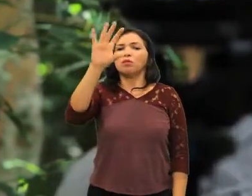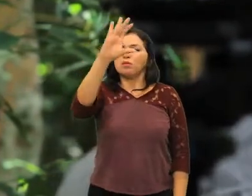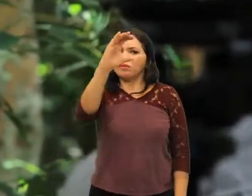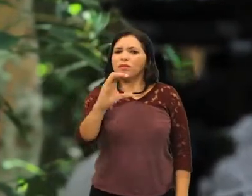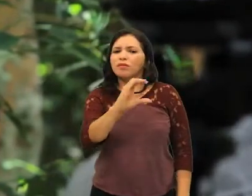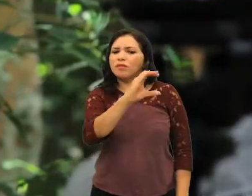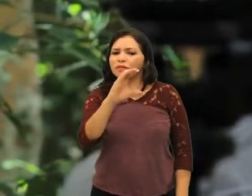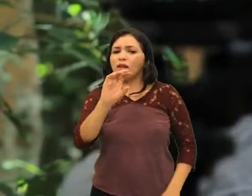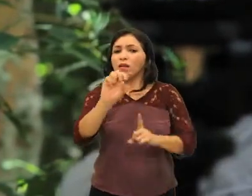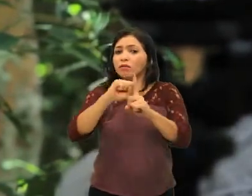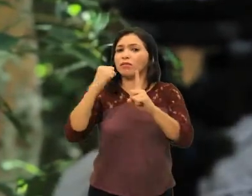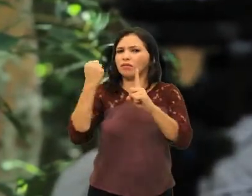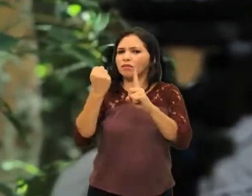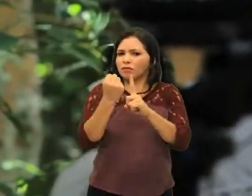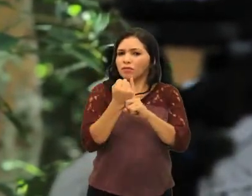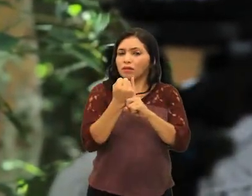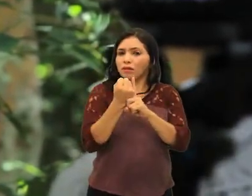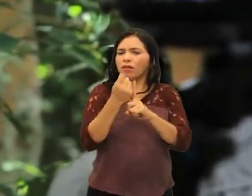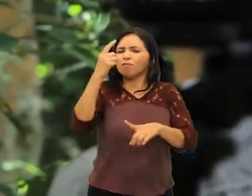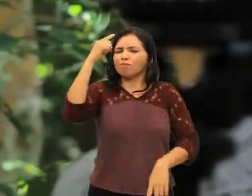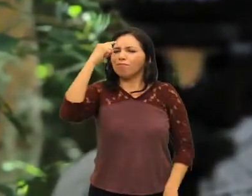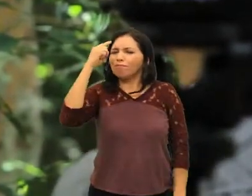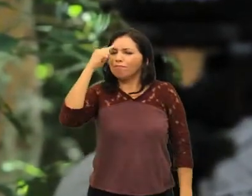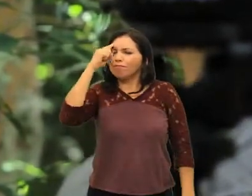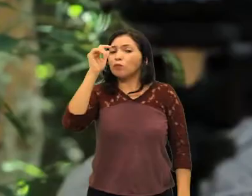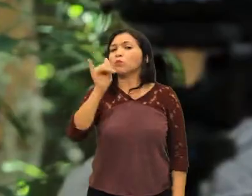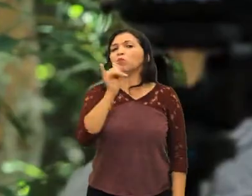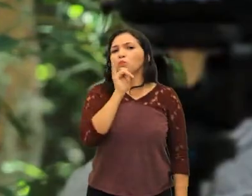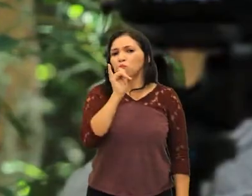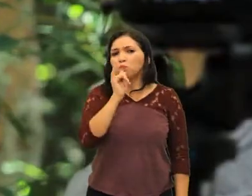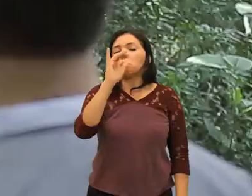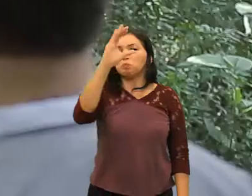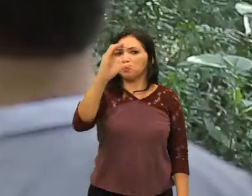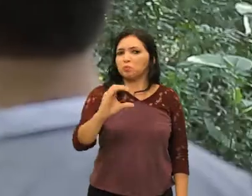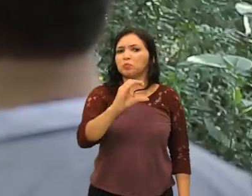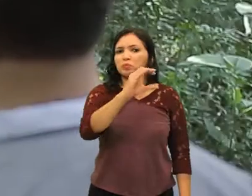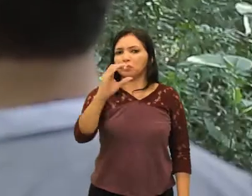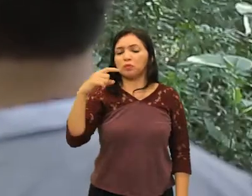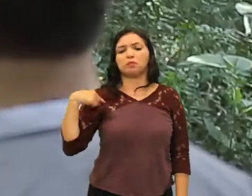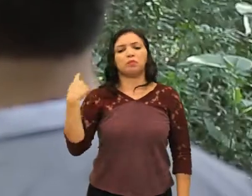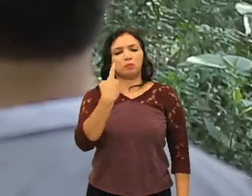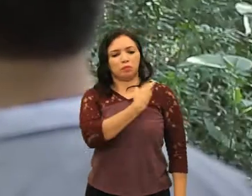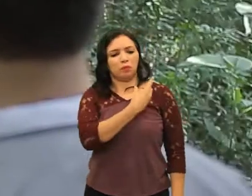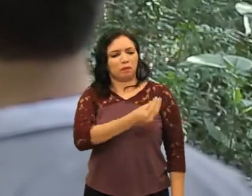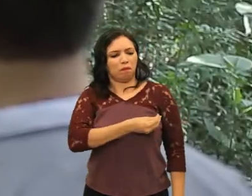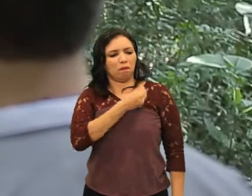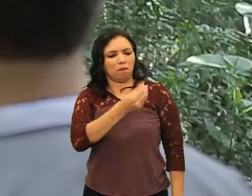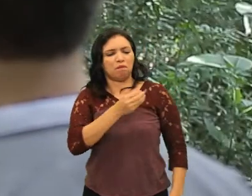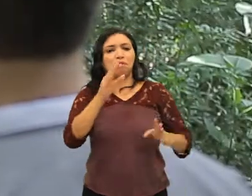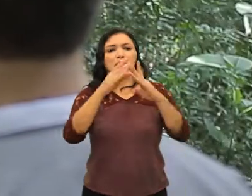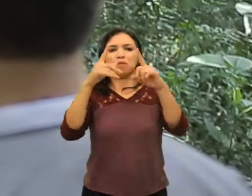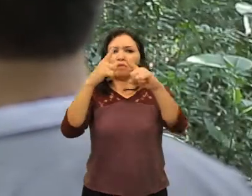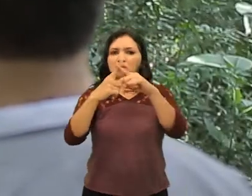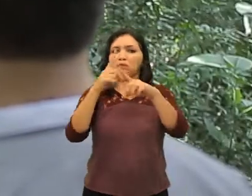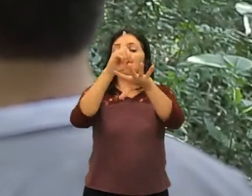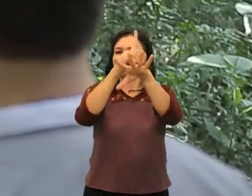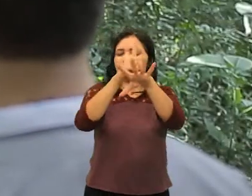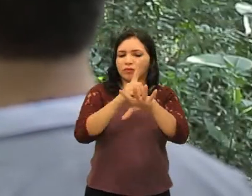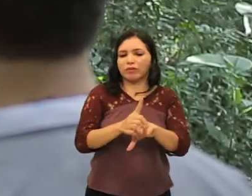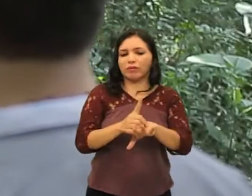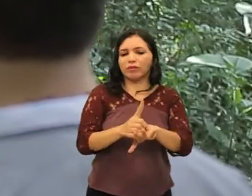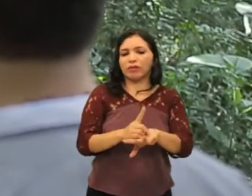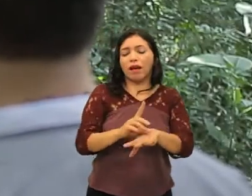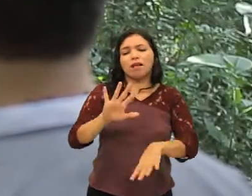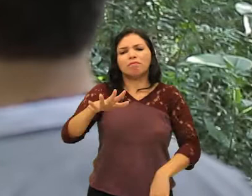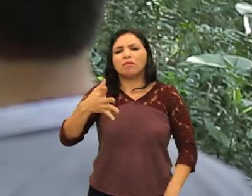pensando no nosso testemunho cristão, né, na nossa vida de diocese. Então eu fico triste,